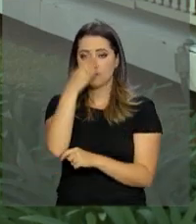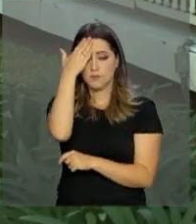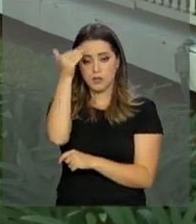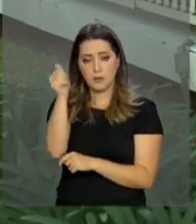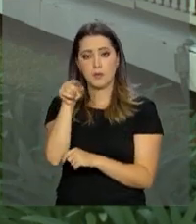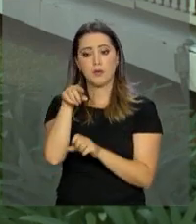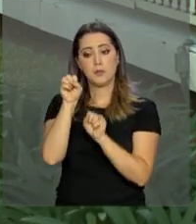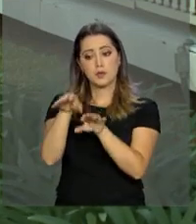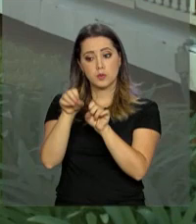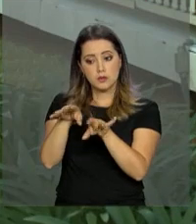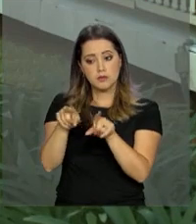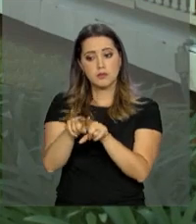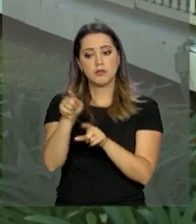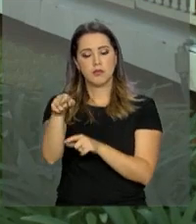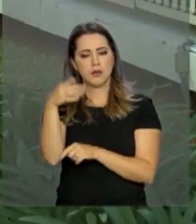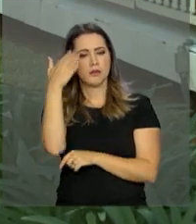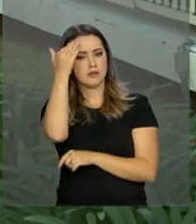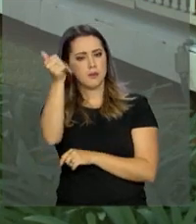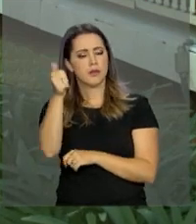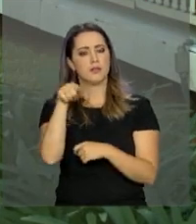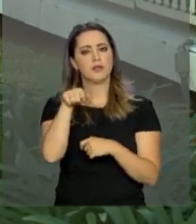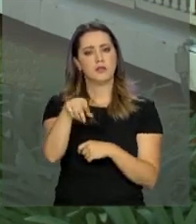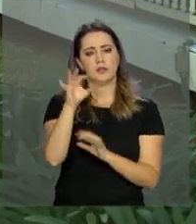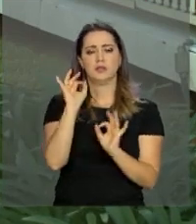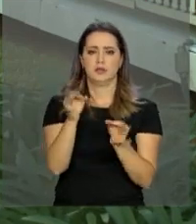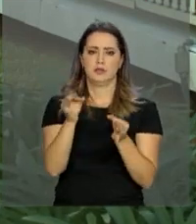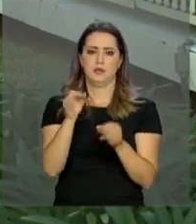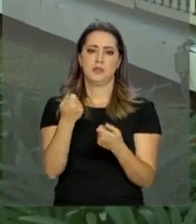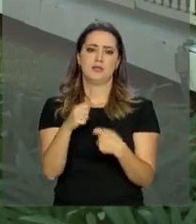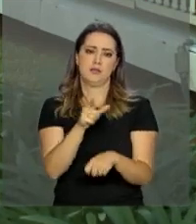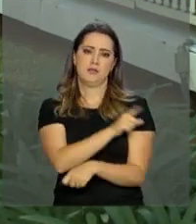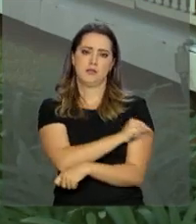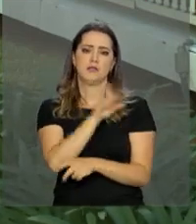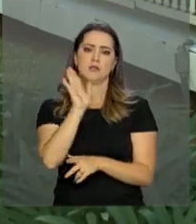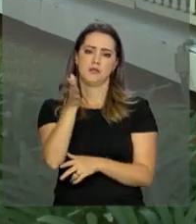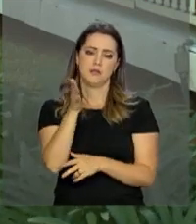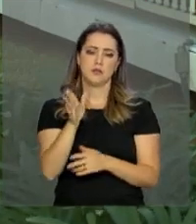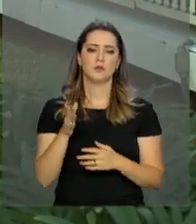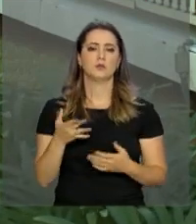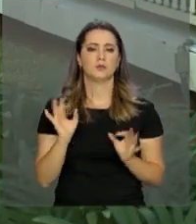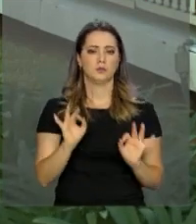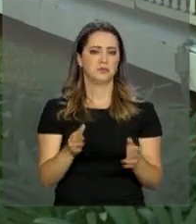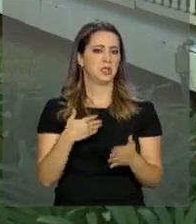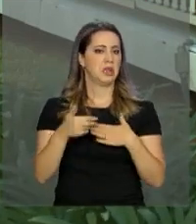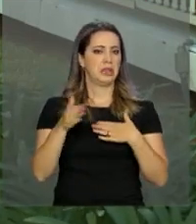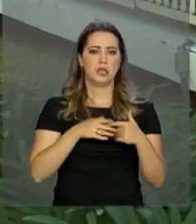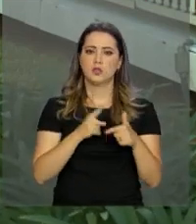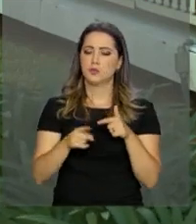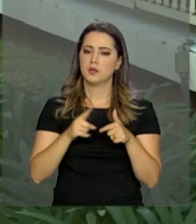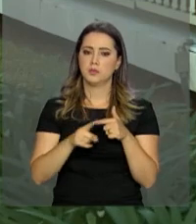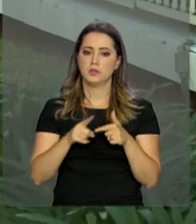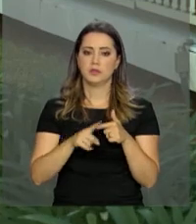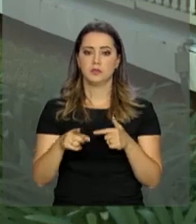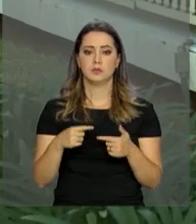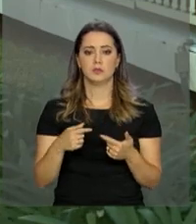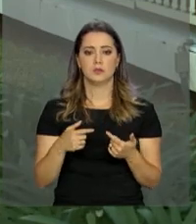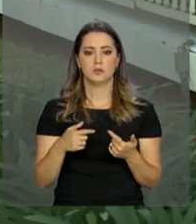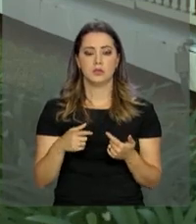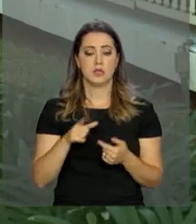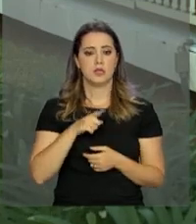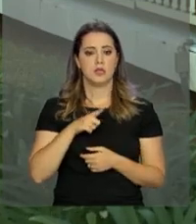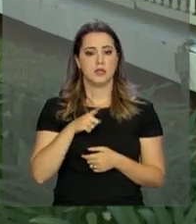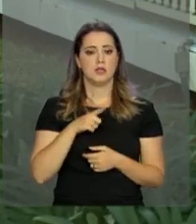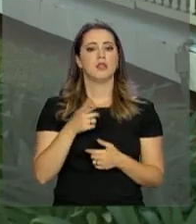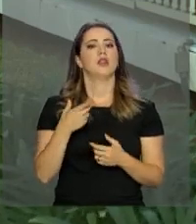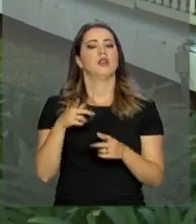presentes ali e logicamente o que tiver que ser vacinado vai ser assinado sem qualquer problema nós temos é o